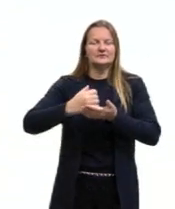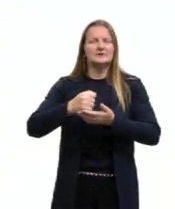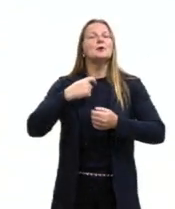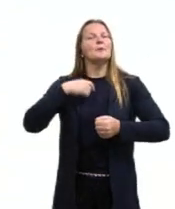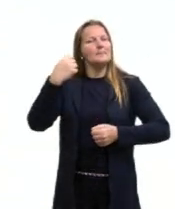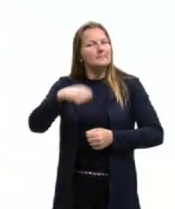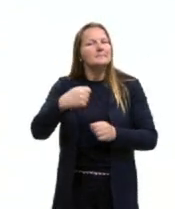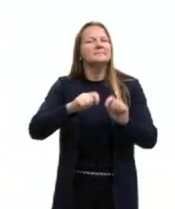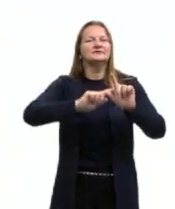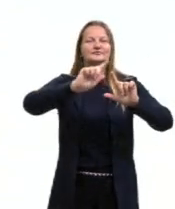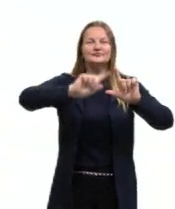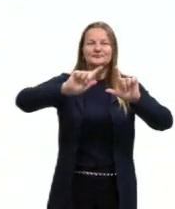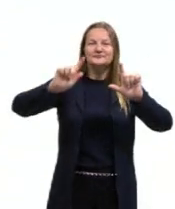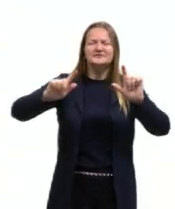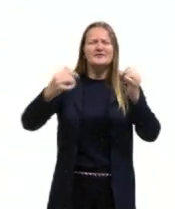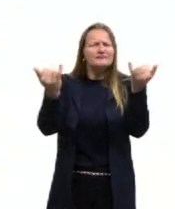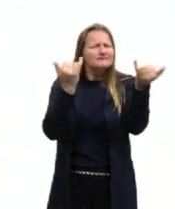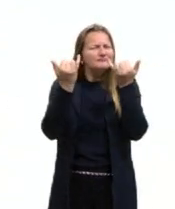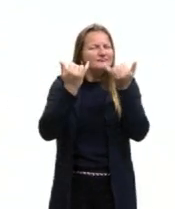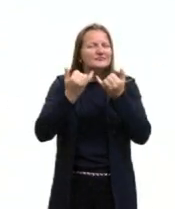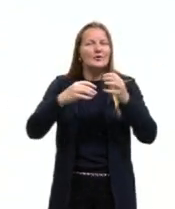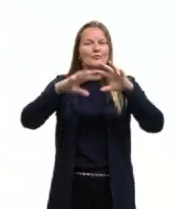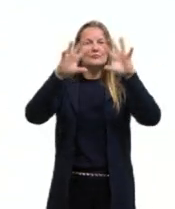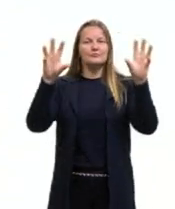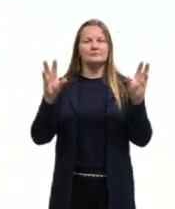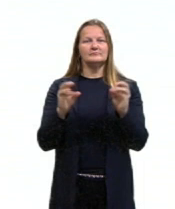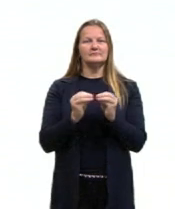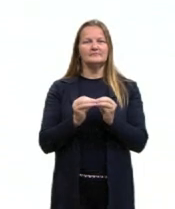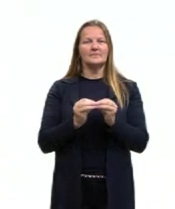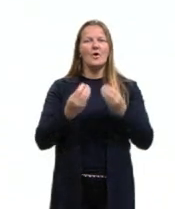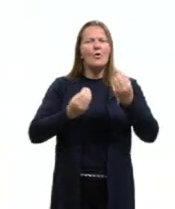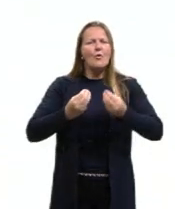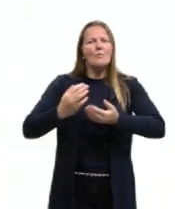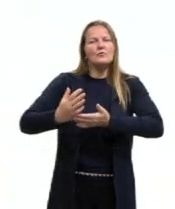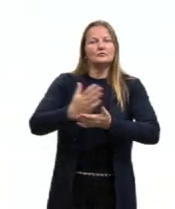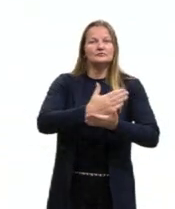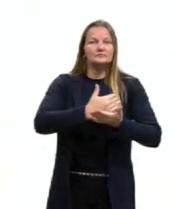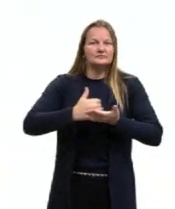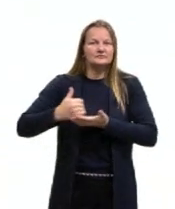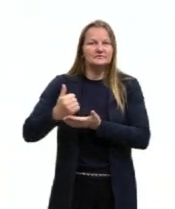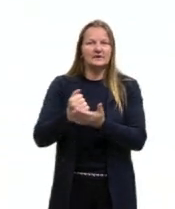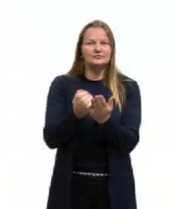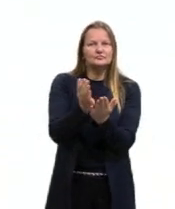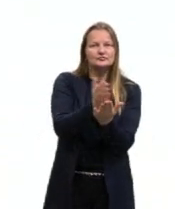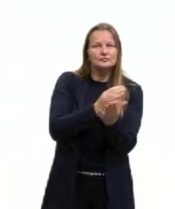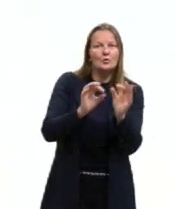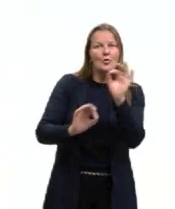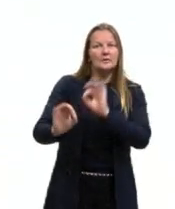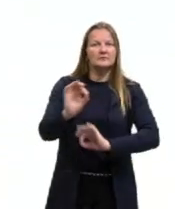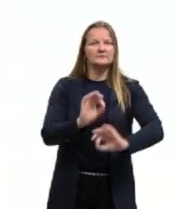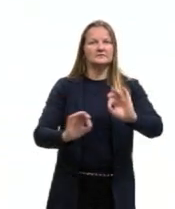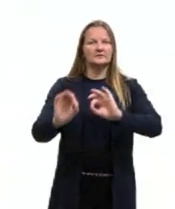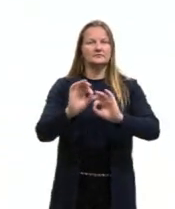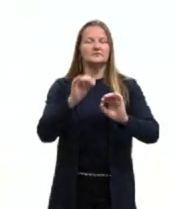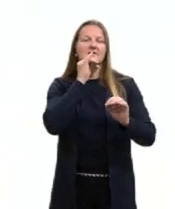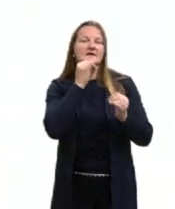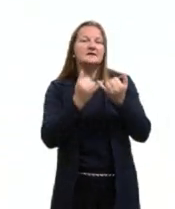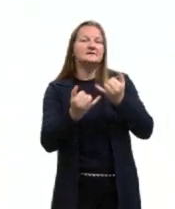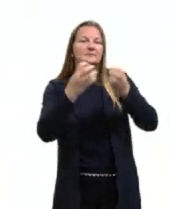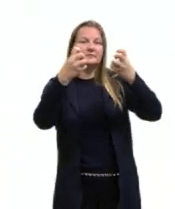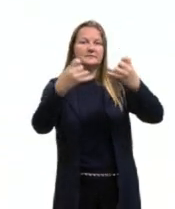estatísticas que informem de maneira sintética como esses dados estão distribuídos por exemplo